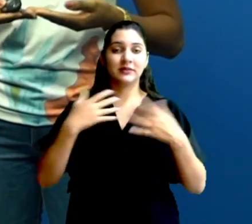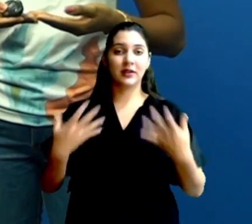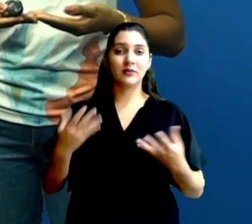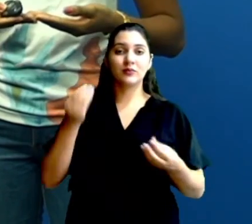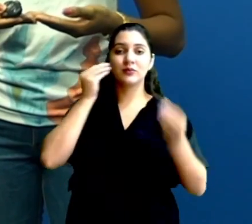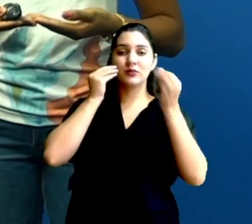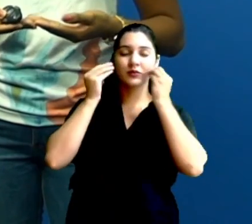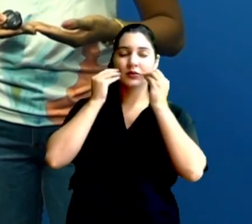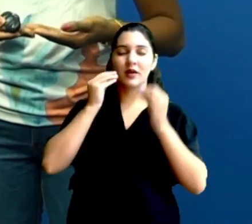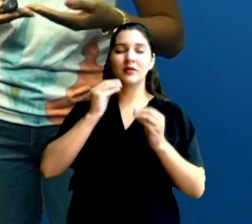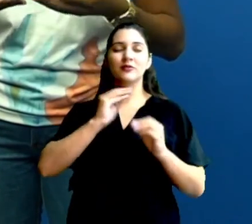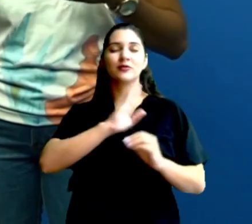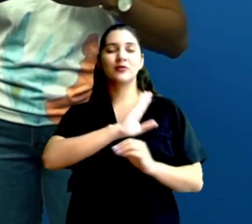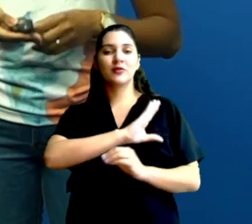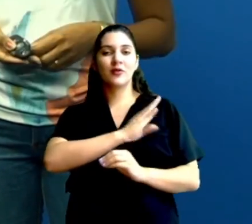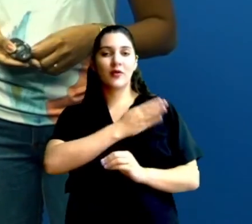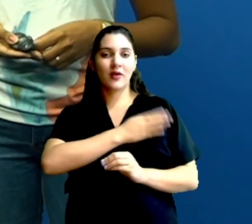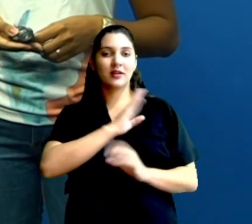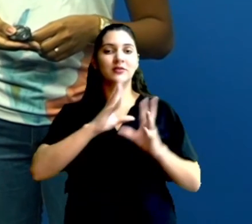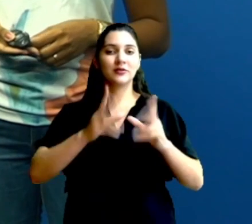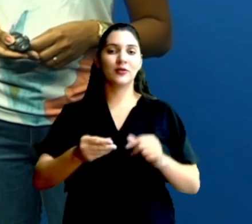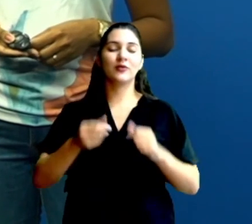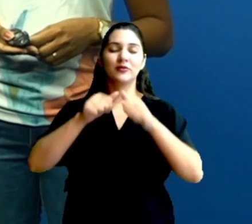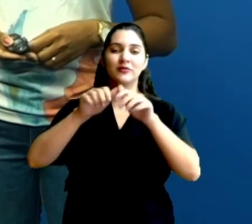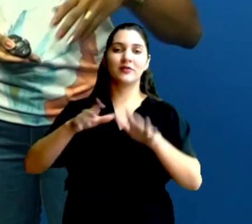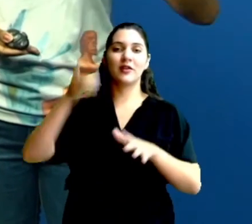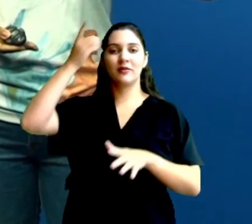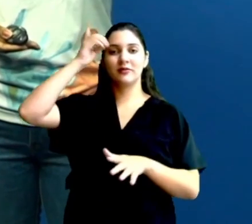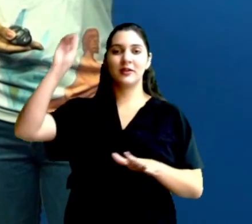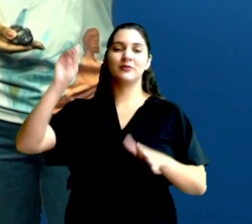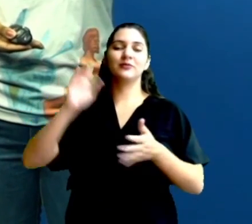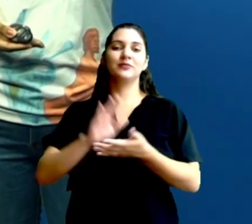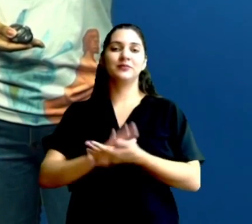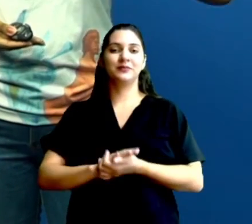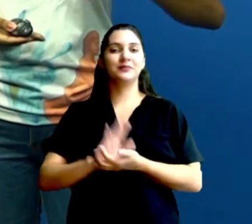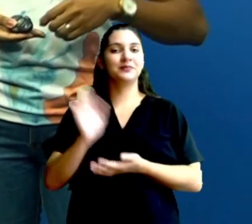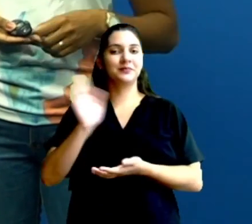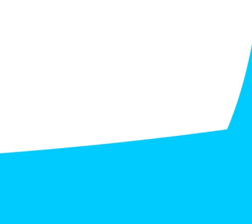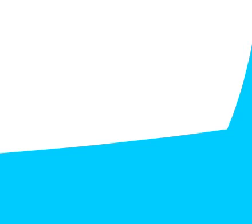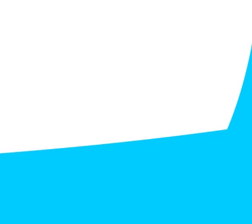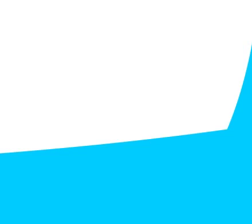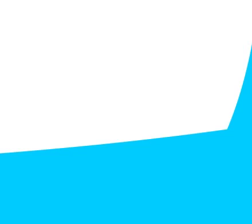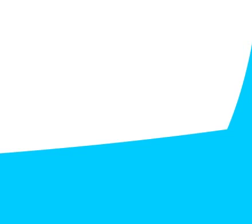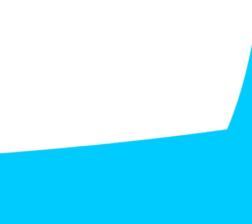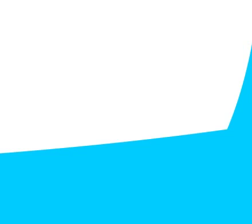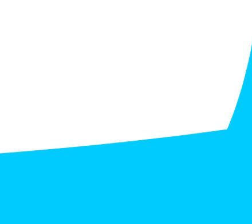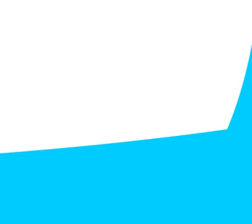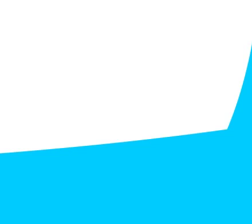Então, beijo no coração de todos, fiquem com Deus e até a próxima aula. Tchau, tchau!